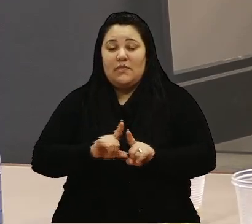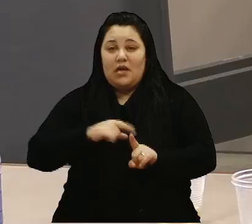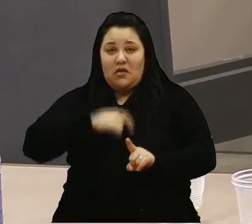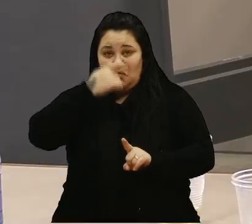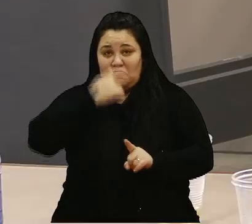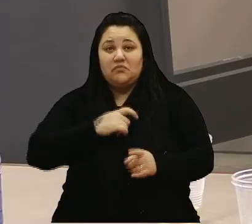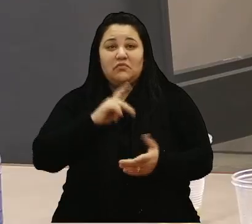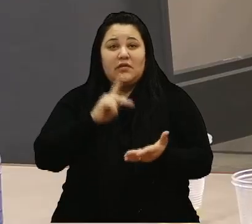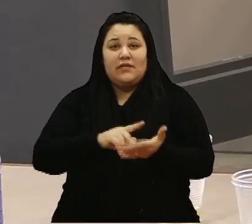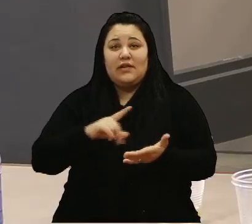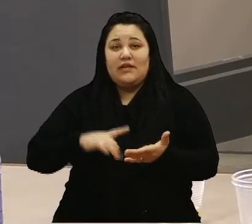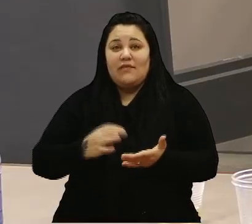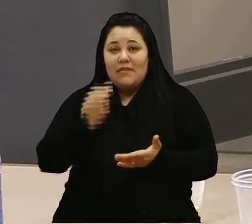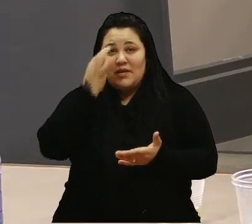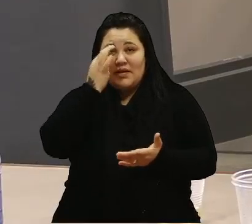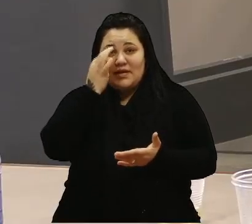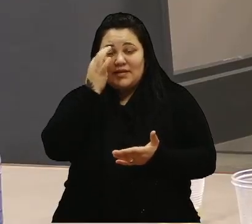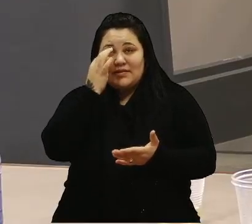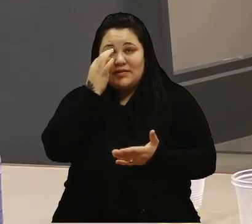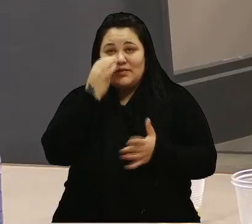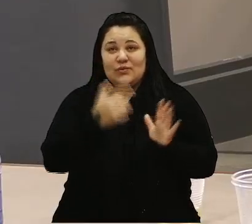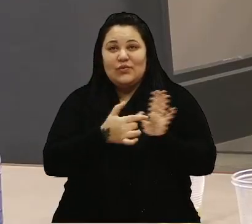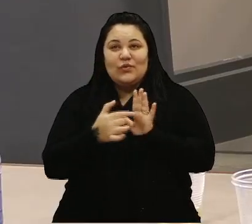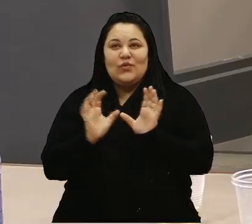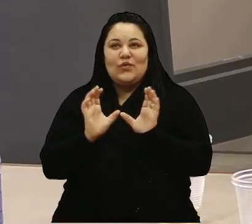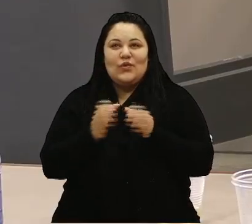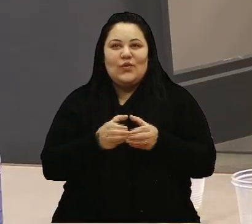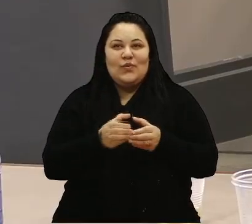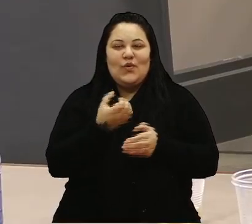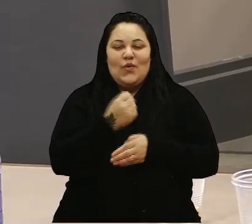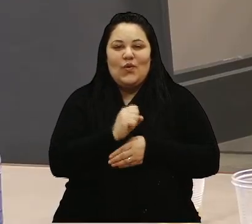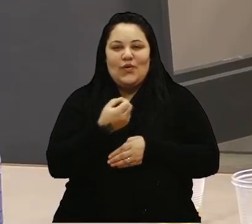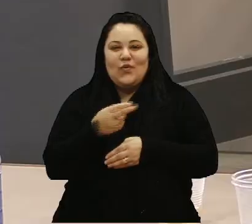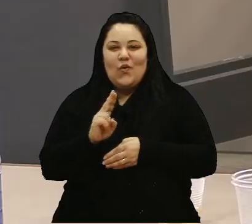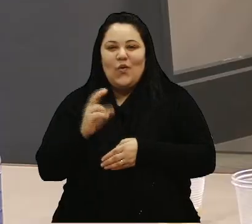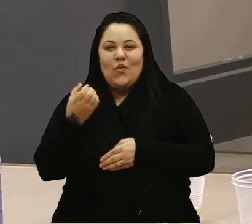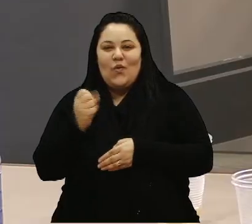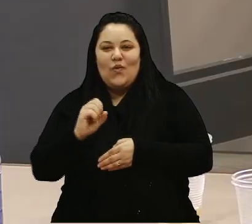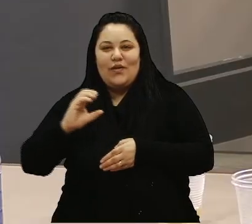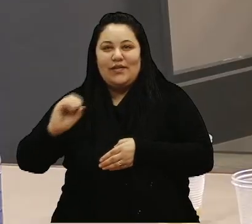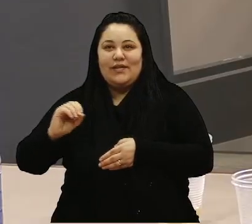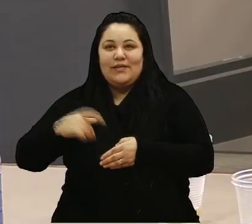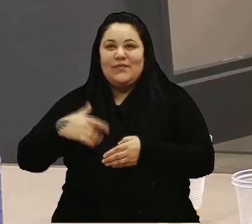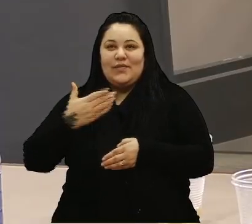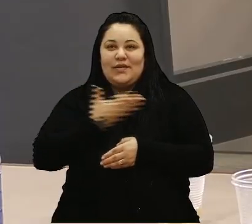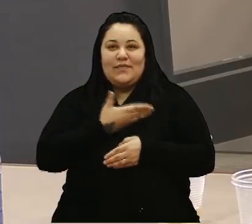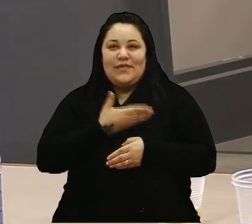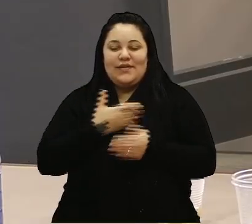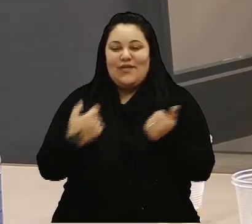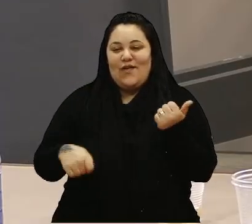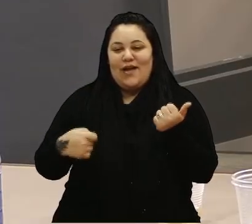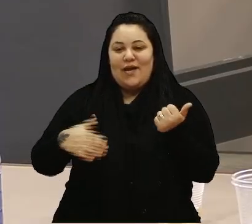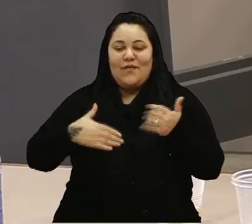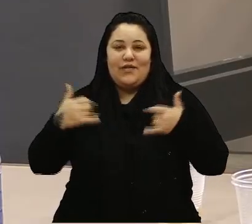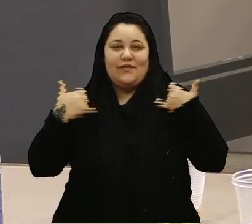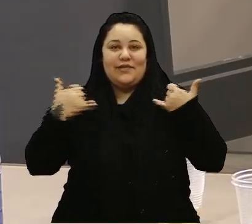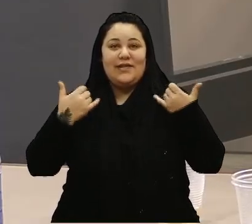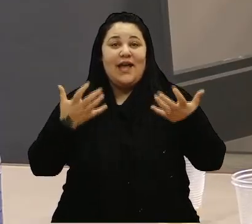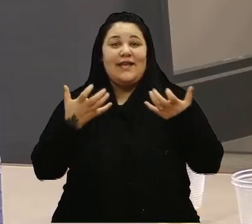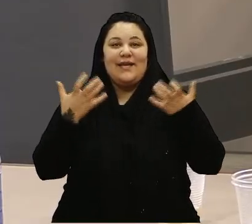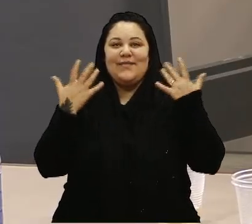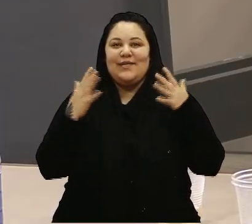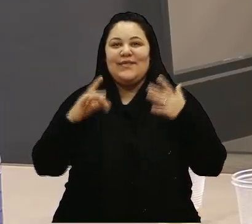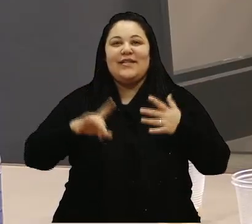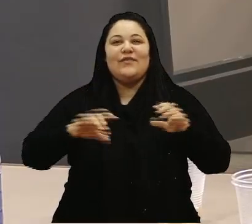a apresentação da banda 880, né, que eu gosto muito, são meus amigos, tocaram no meu aniversário, então parabenizar ali que dessa vez teve um show